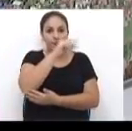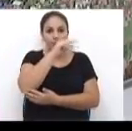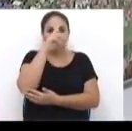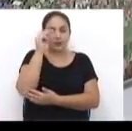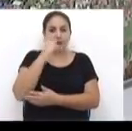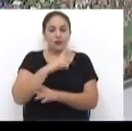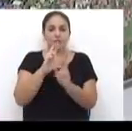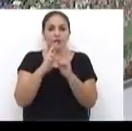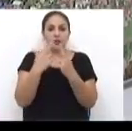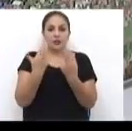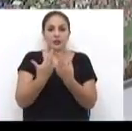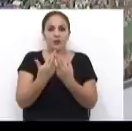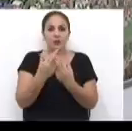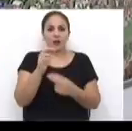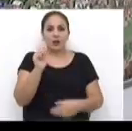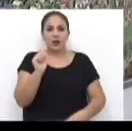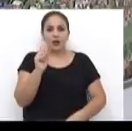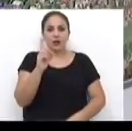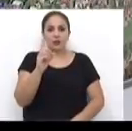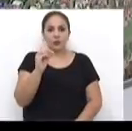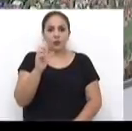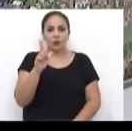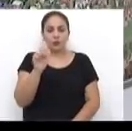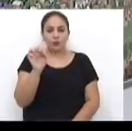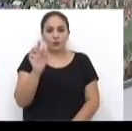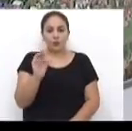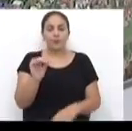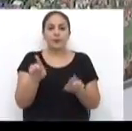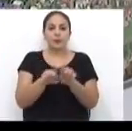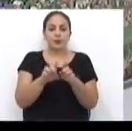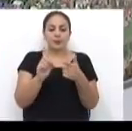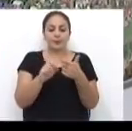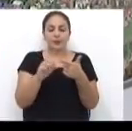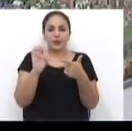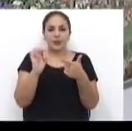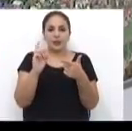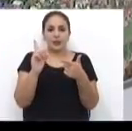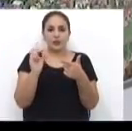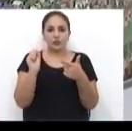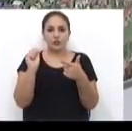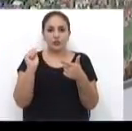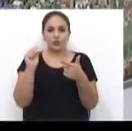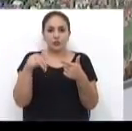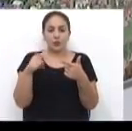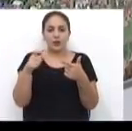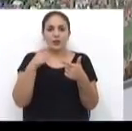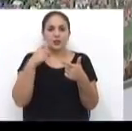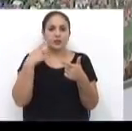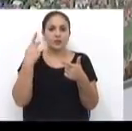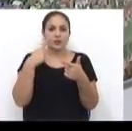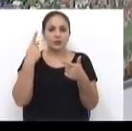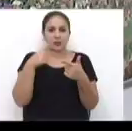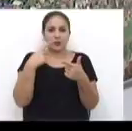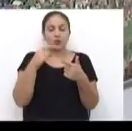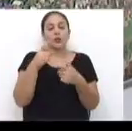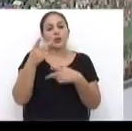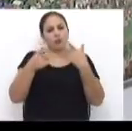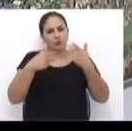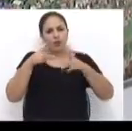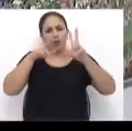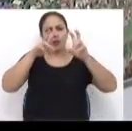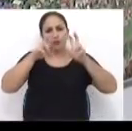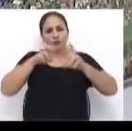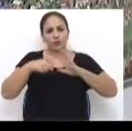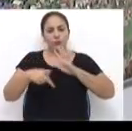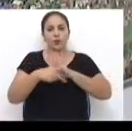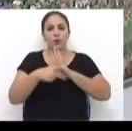que esteve na reunião o doutor Adolfo Freitas, que é o procurador, o doutor Edson Nunes, que é o ex-vereador desta casa, mas que